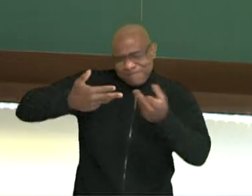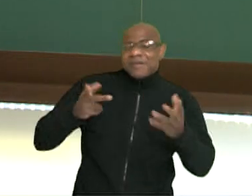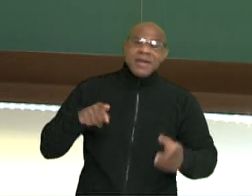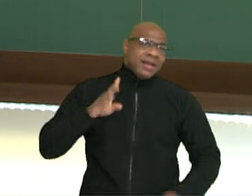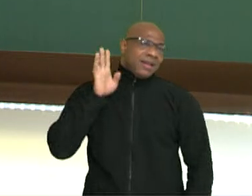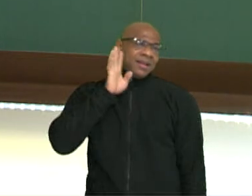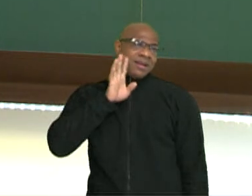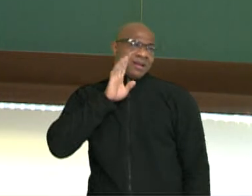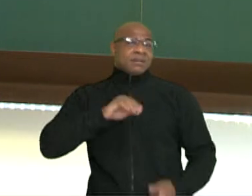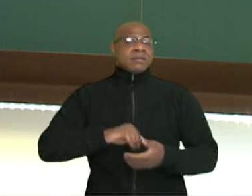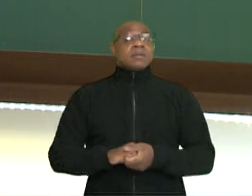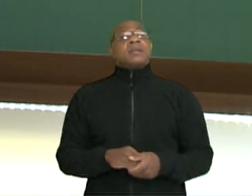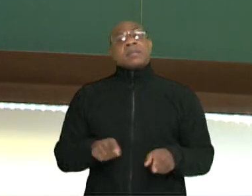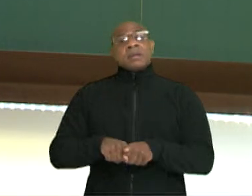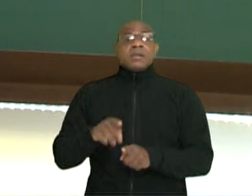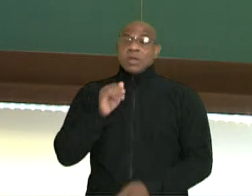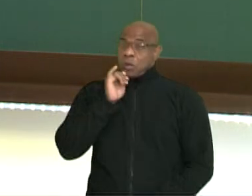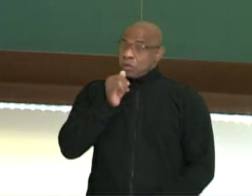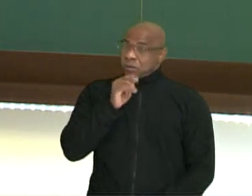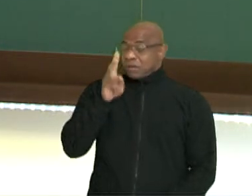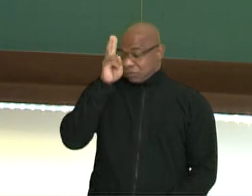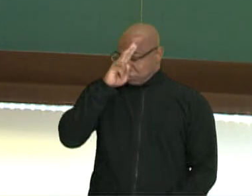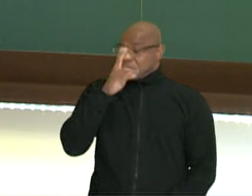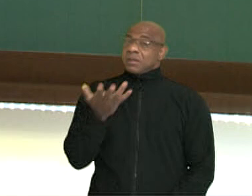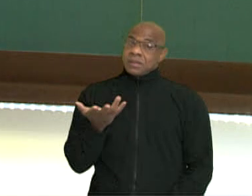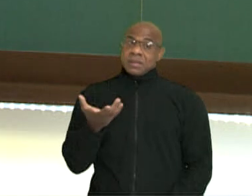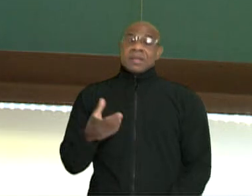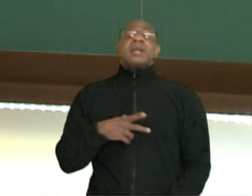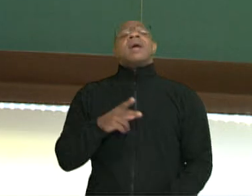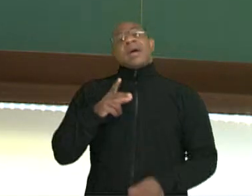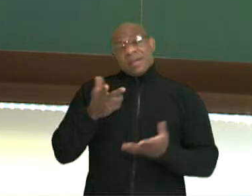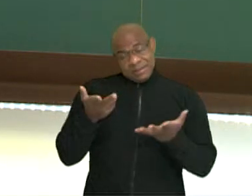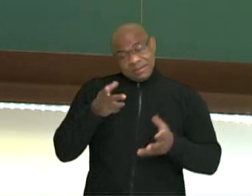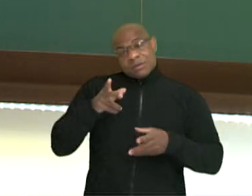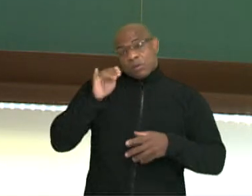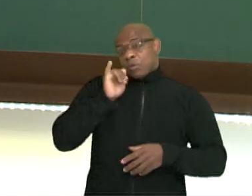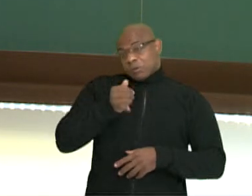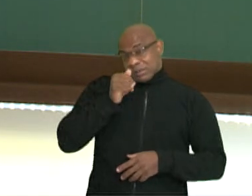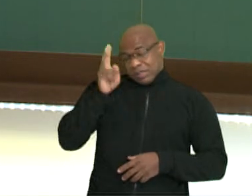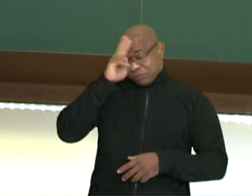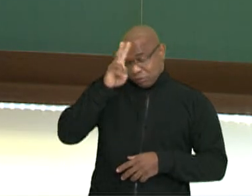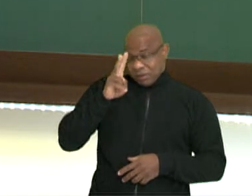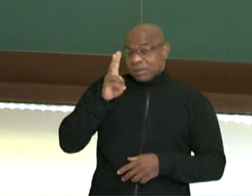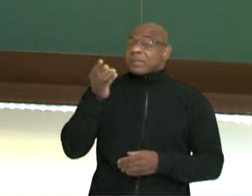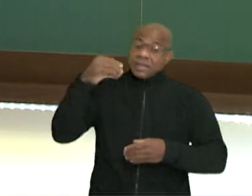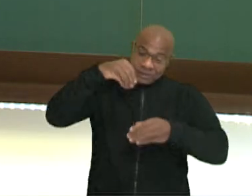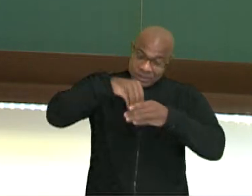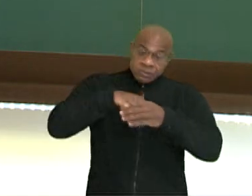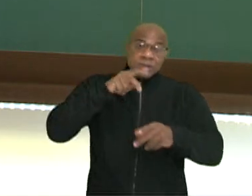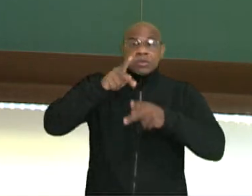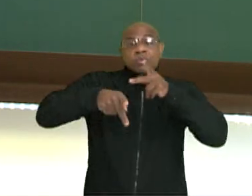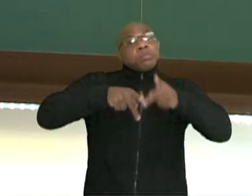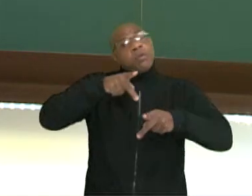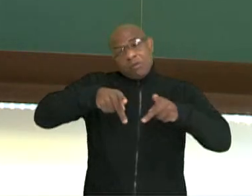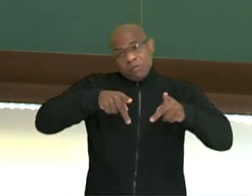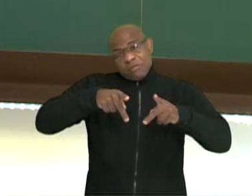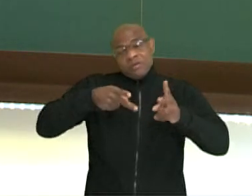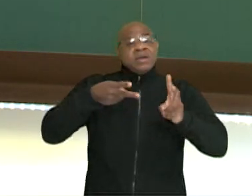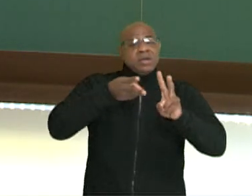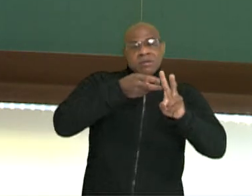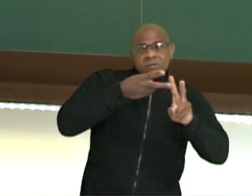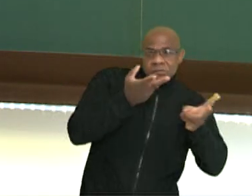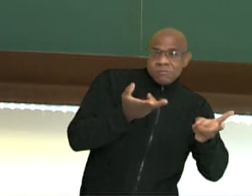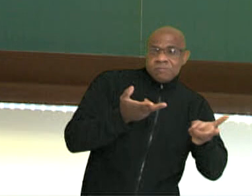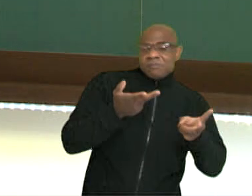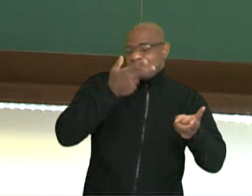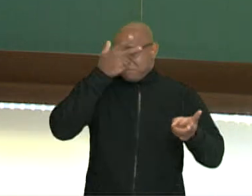legal. E o contar história faz parte de todos os povos, né? Em todos os povos vai ter a contação de história, esse brincar com o